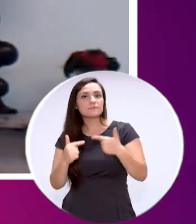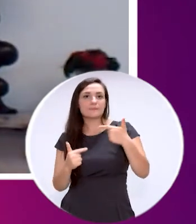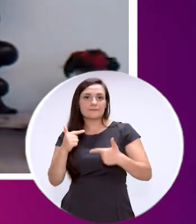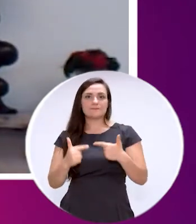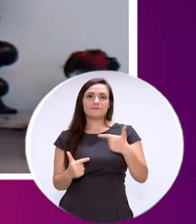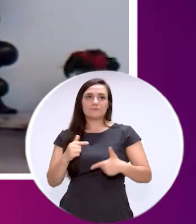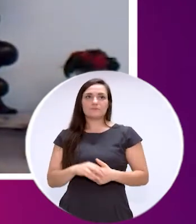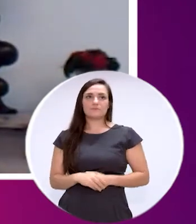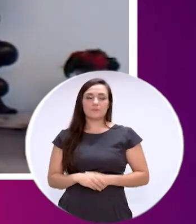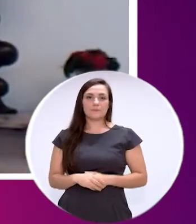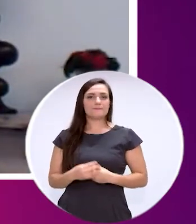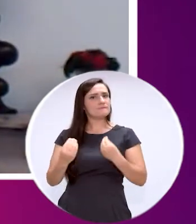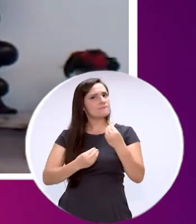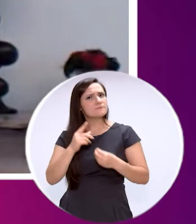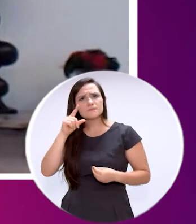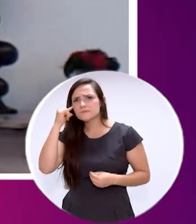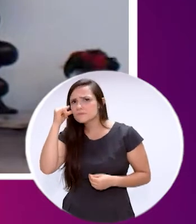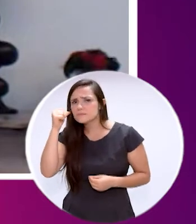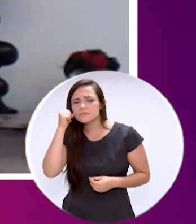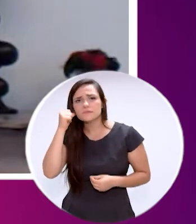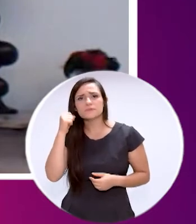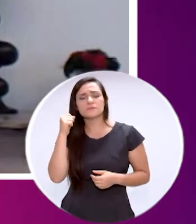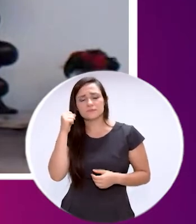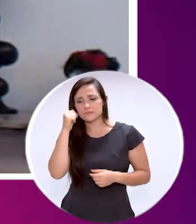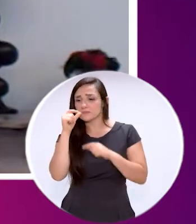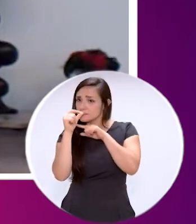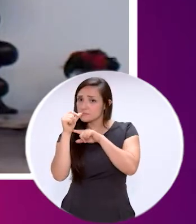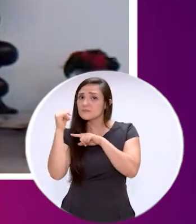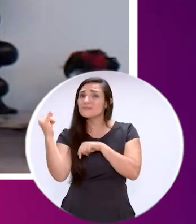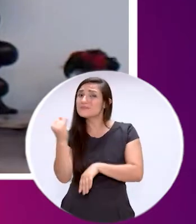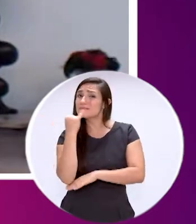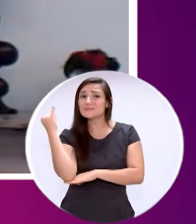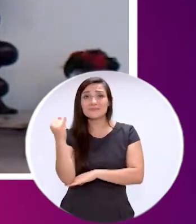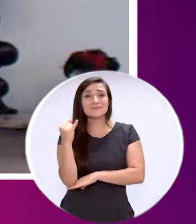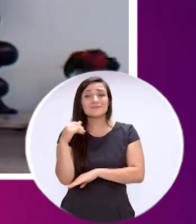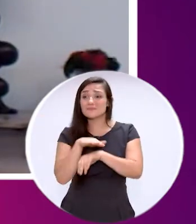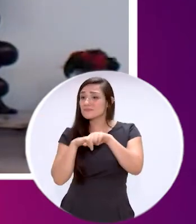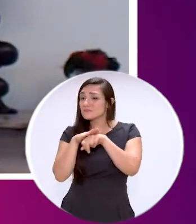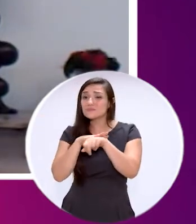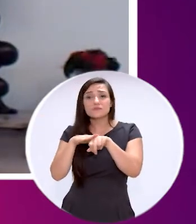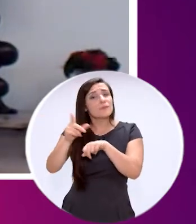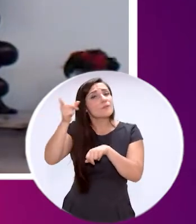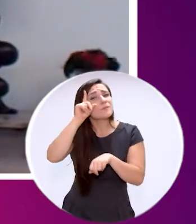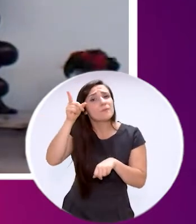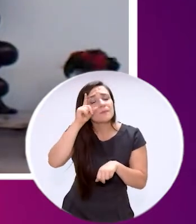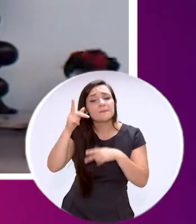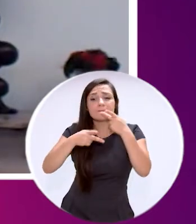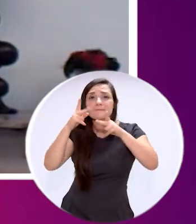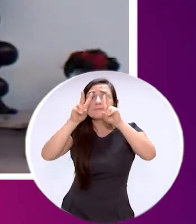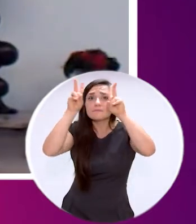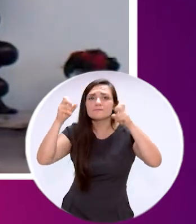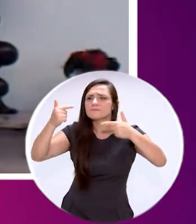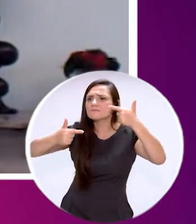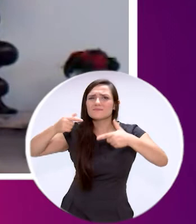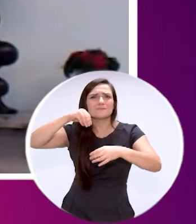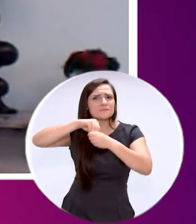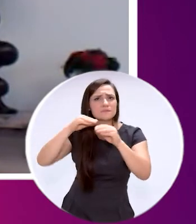né, da importância da mulher falar de política no dia a dia, falar de política em